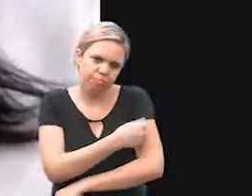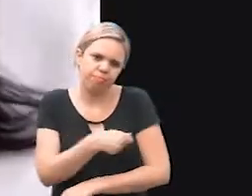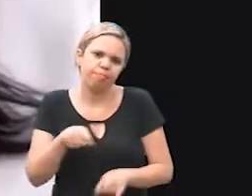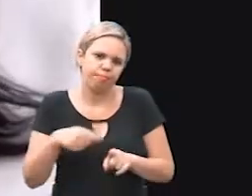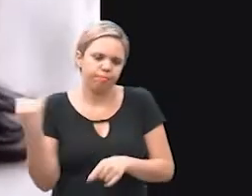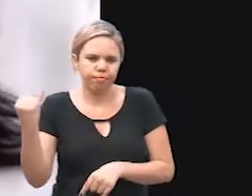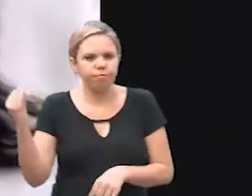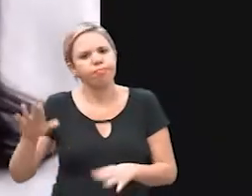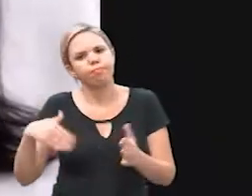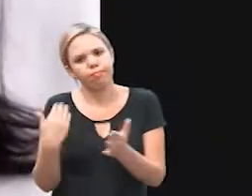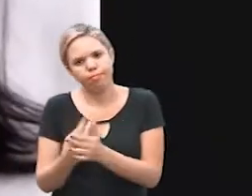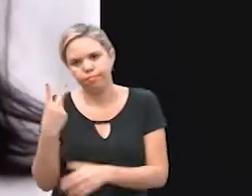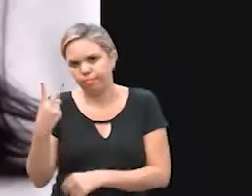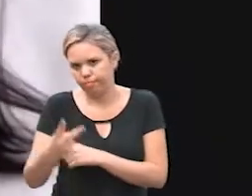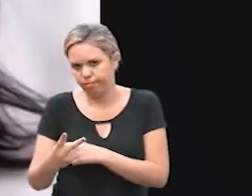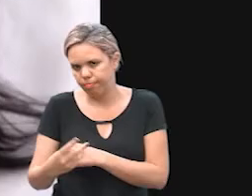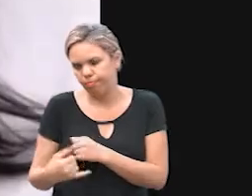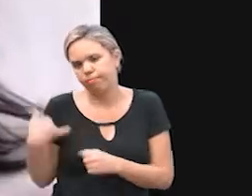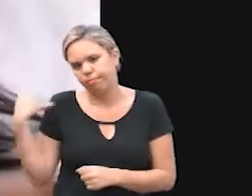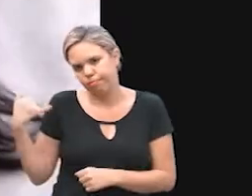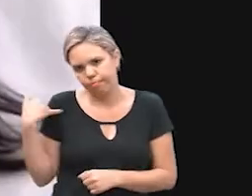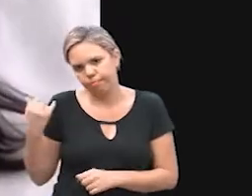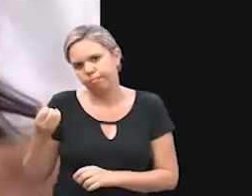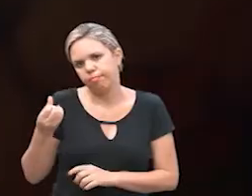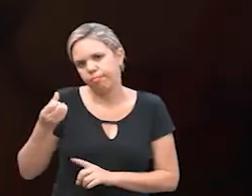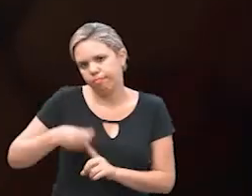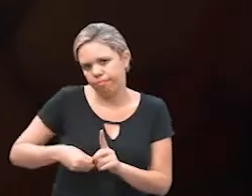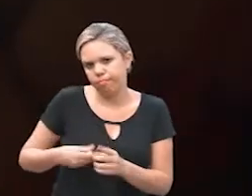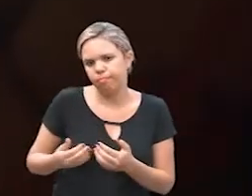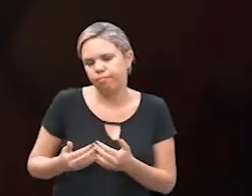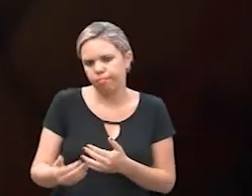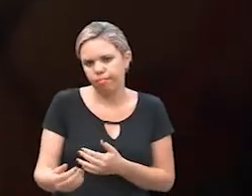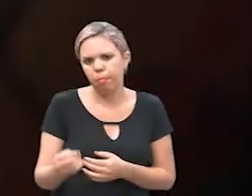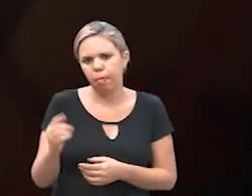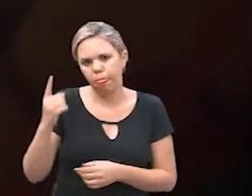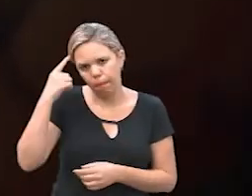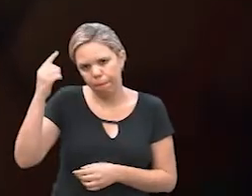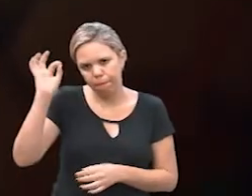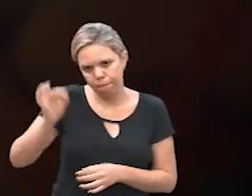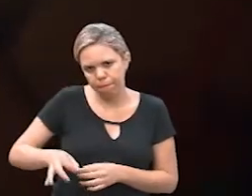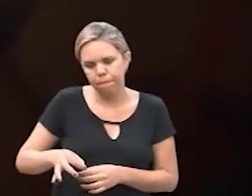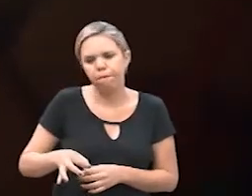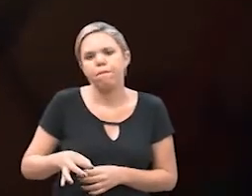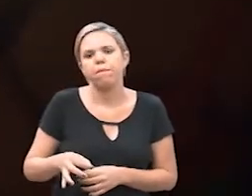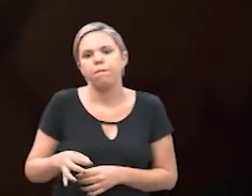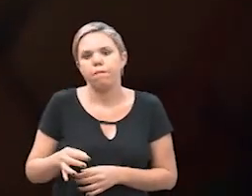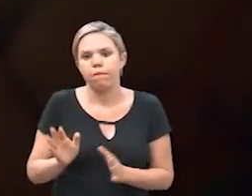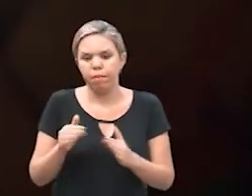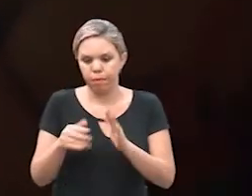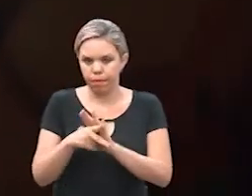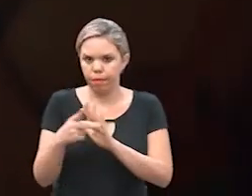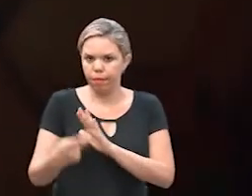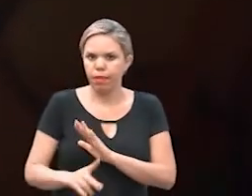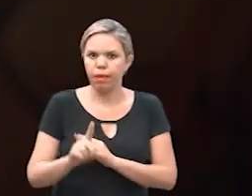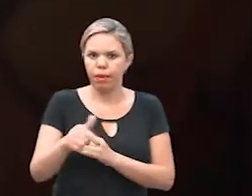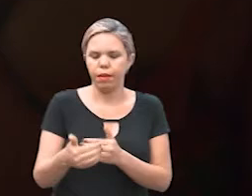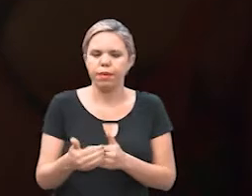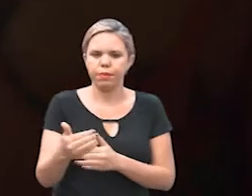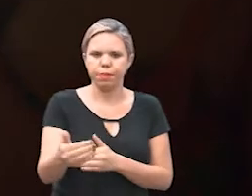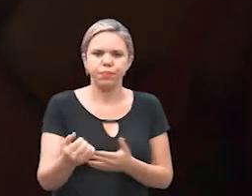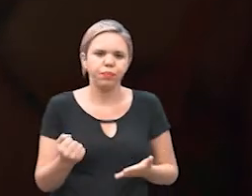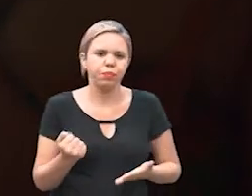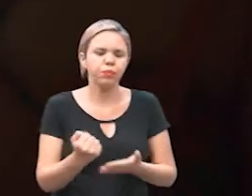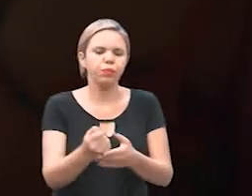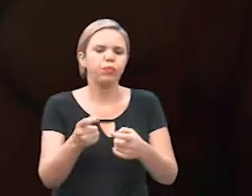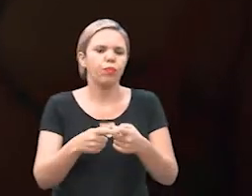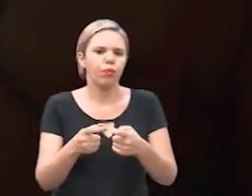né? Até os 2 anos de vida, até os 6 meses, ele é ideal que ele seja exclusivo. Depois, junto com a ajuda de